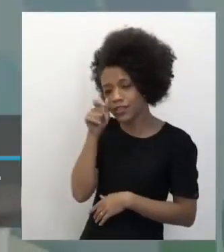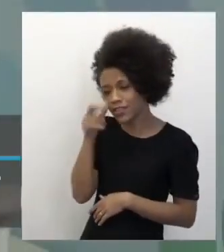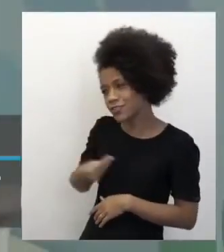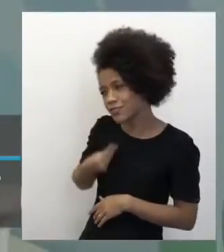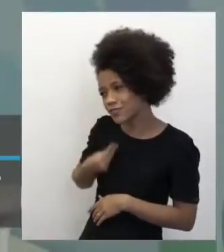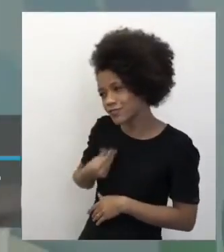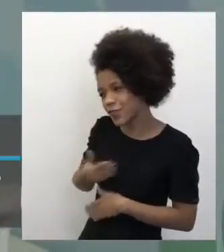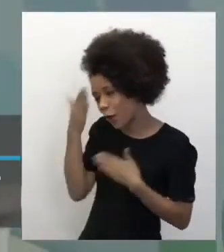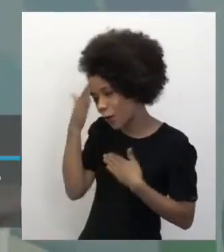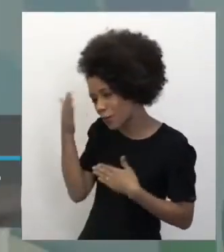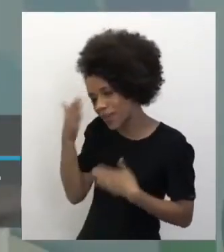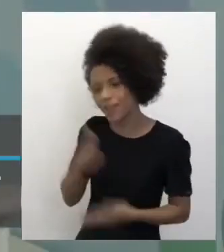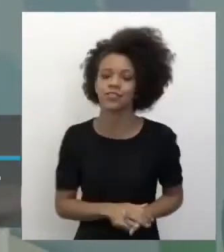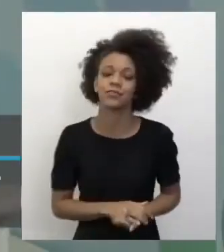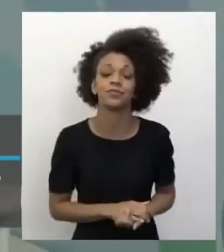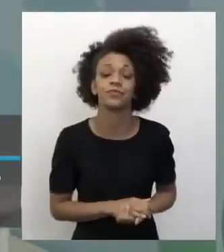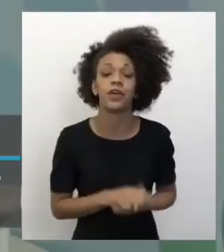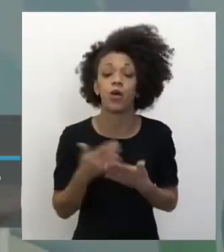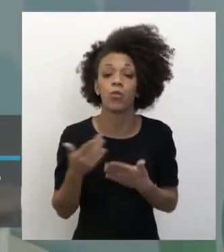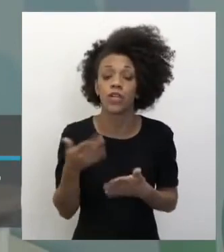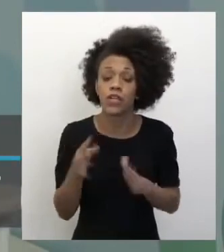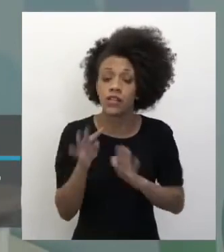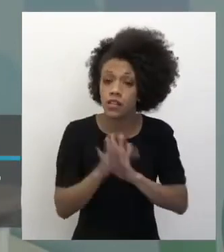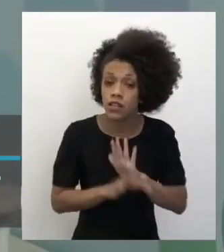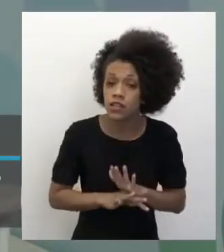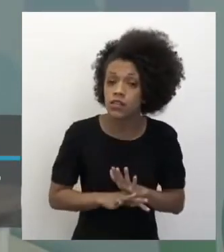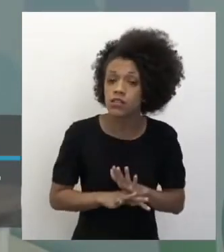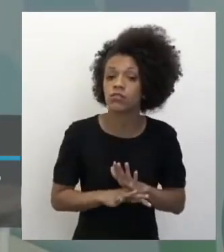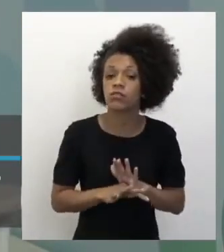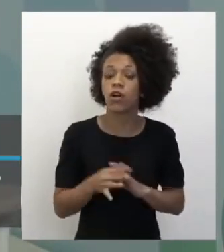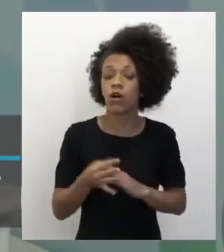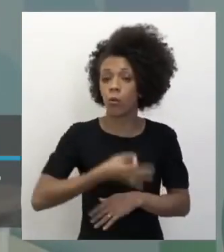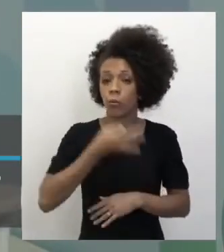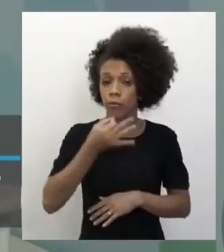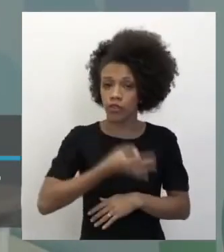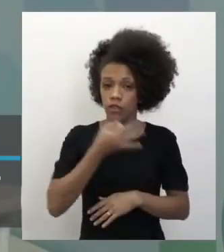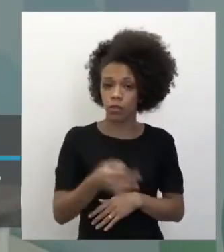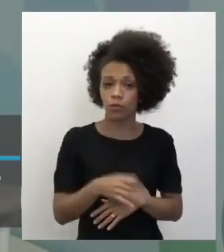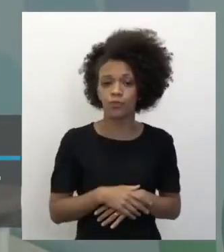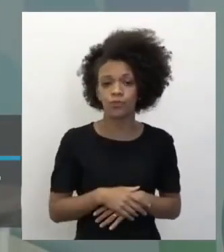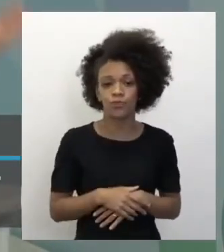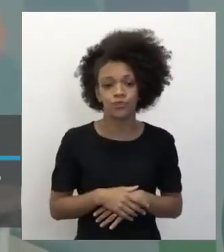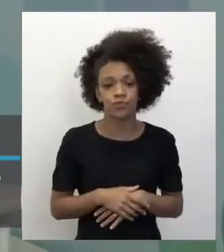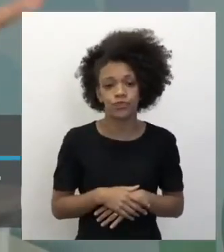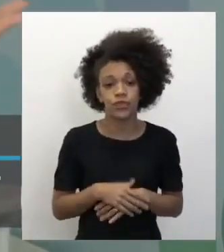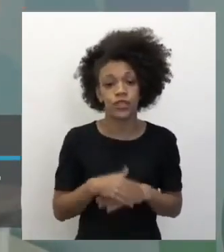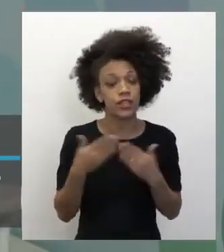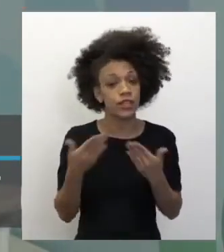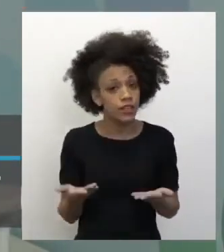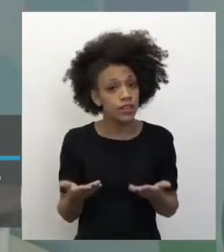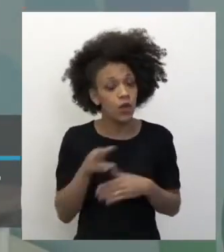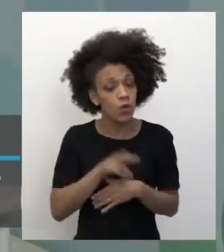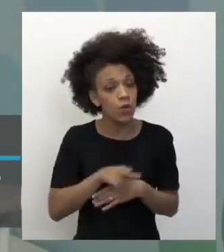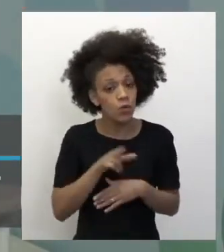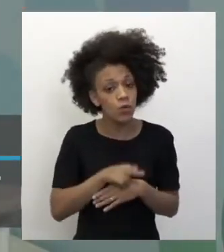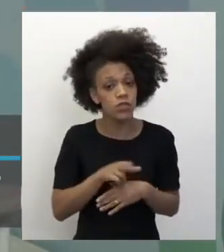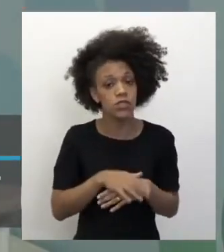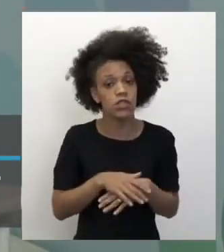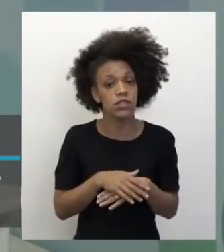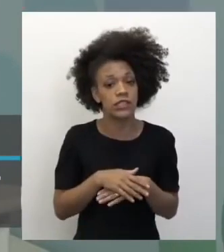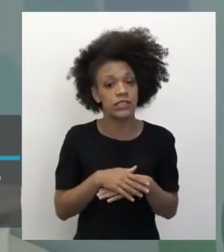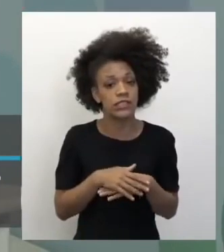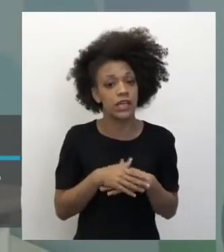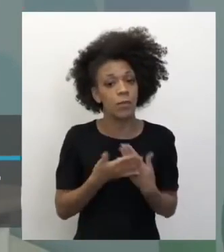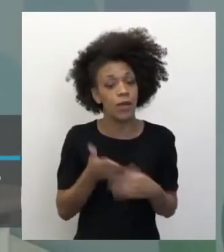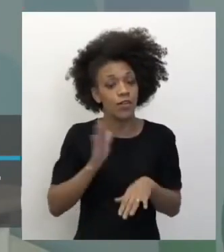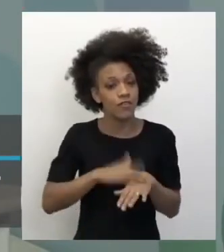Geisa, muito obrigada, viu, por esse texto, esse artigo de opinião aqui. que estamos utilizando na aula para